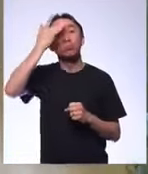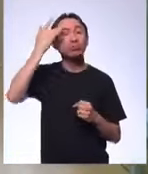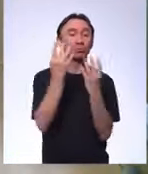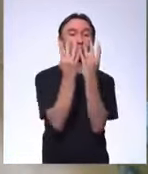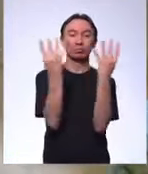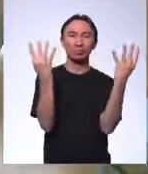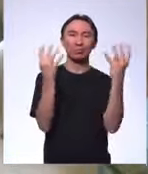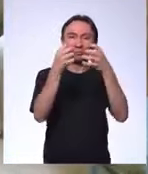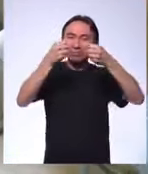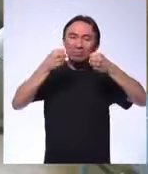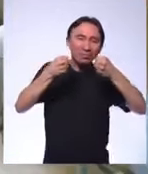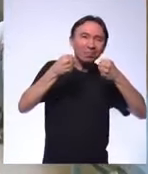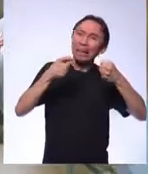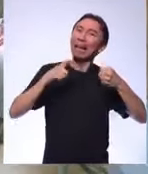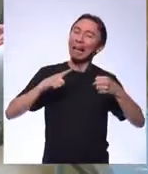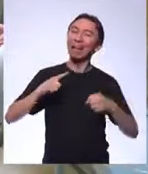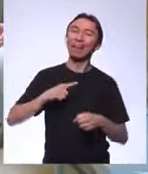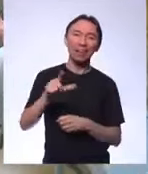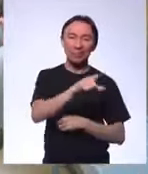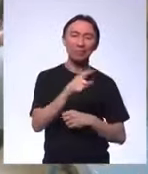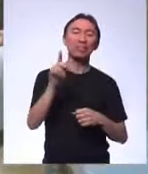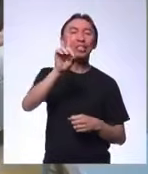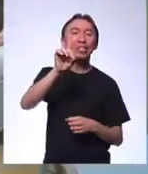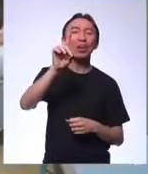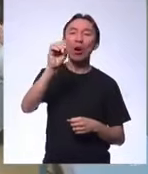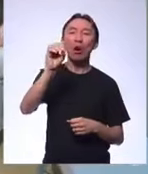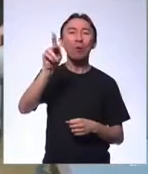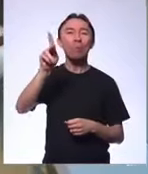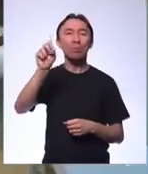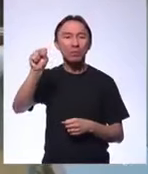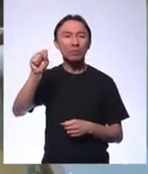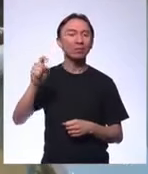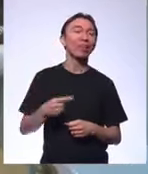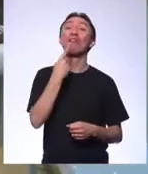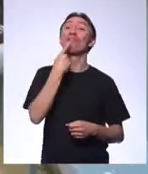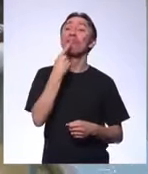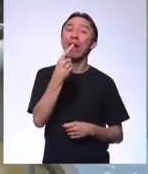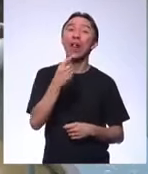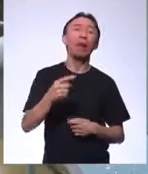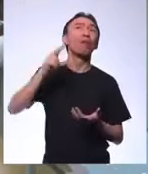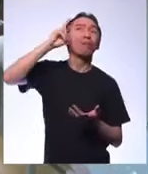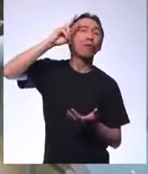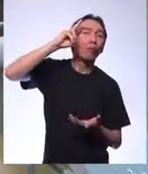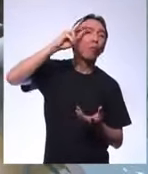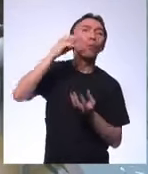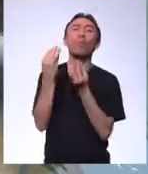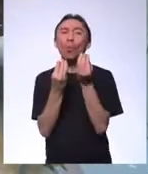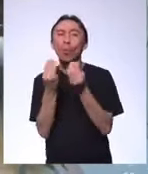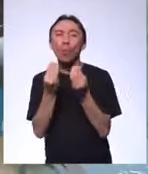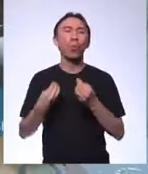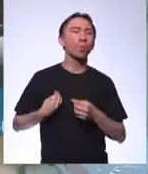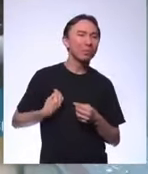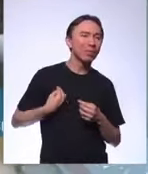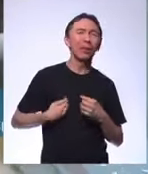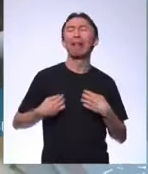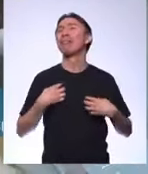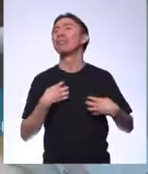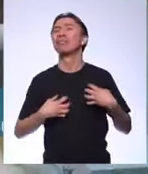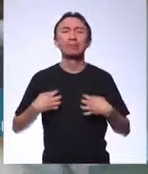DEOPS. E eles nos contam como era o cotidiano nessas celas. Então, eles nos falam sobre a angústia de